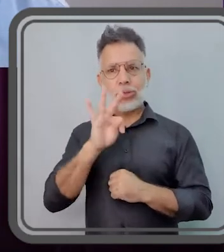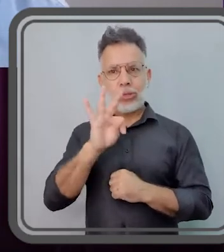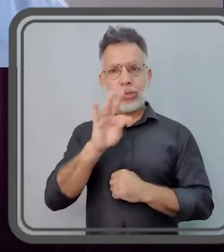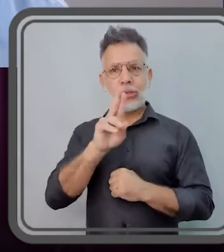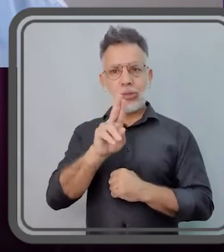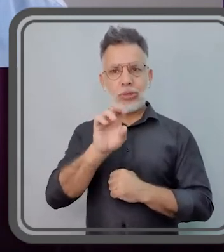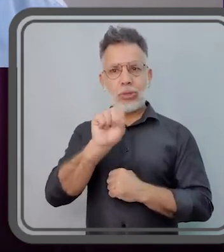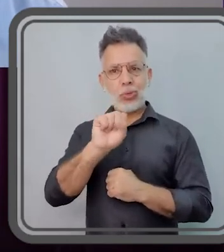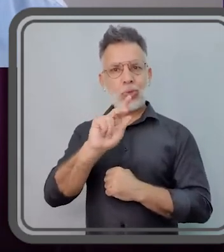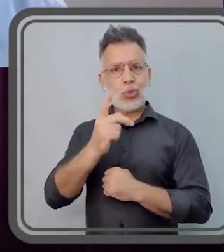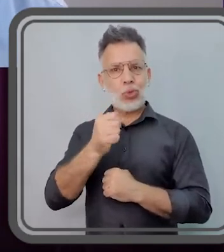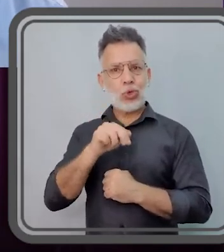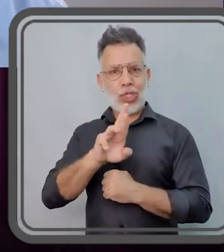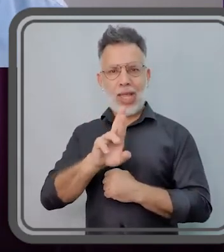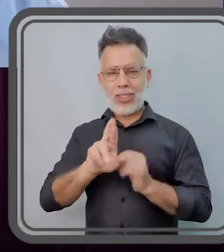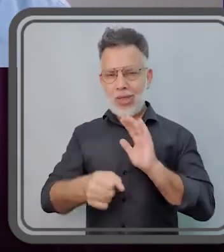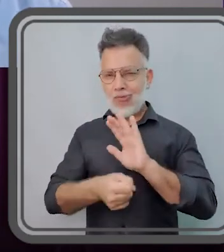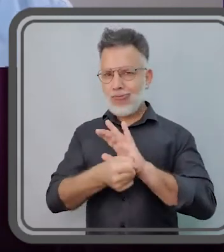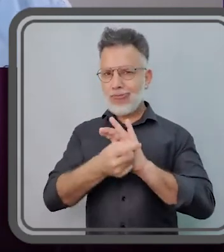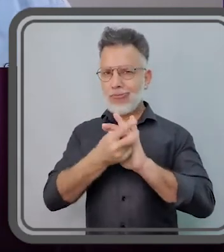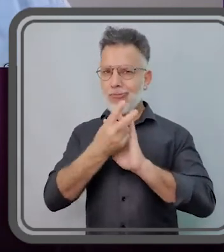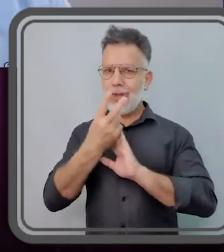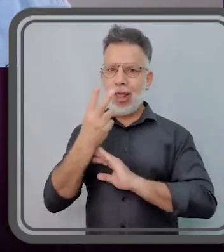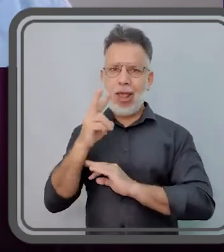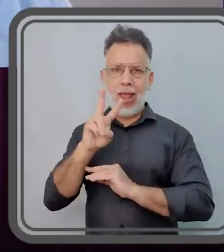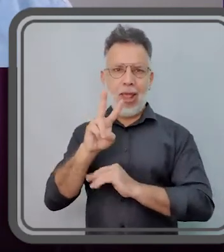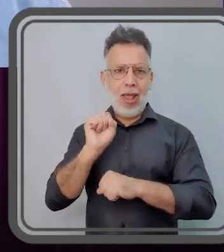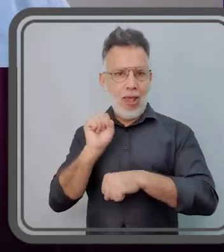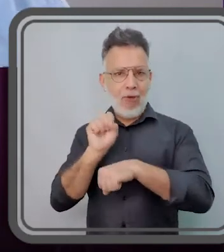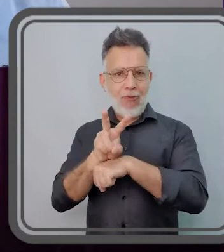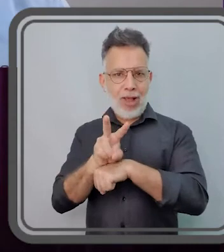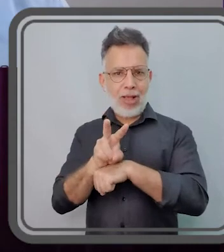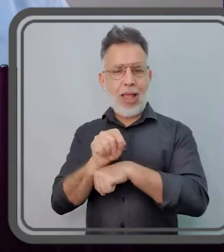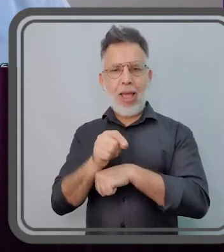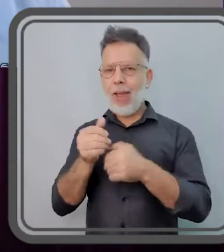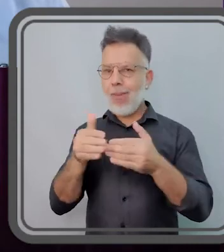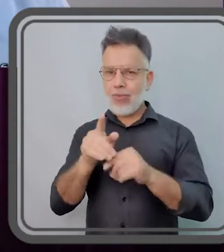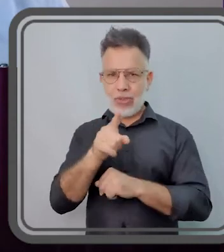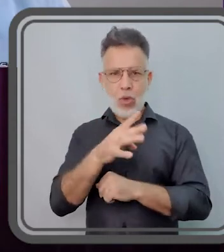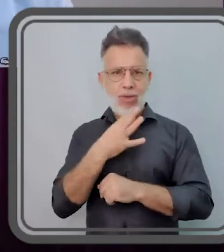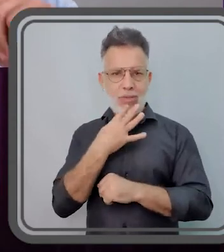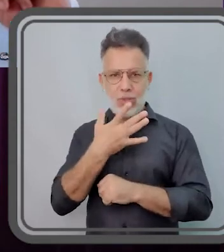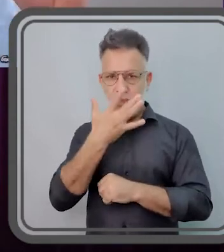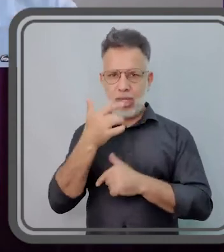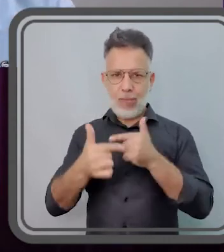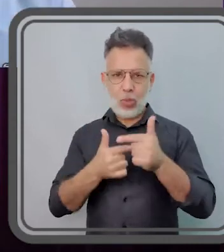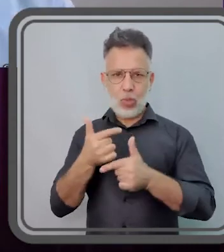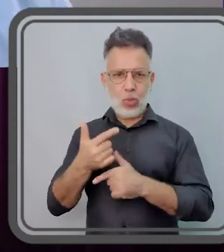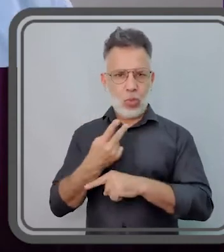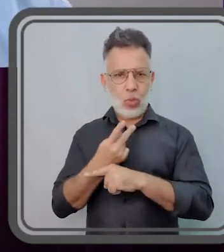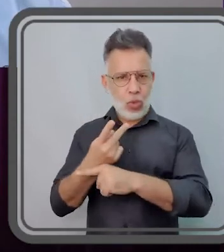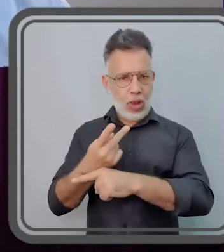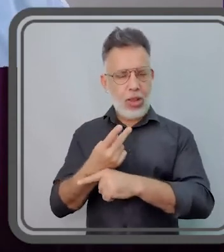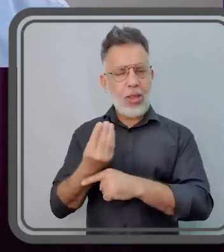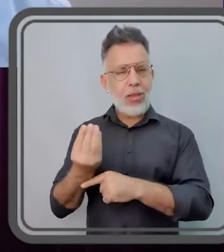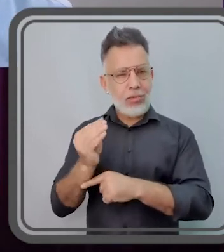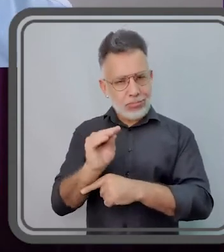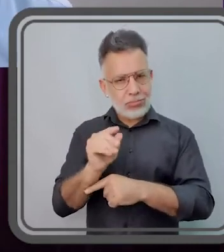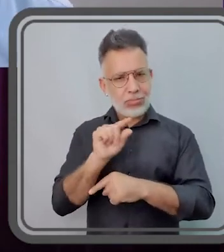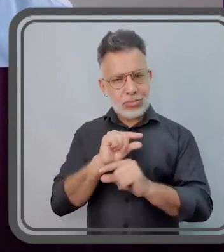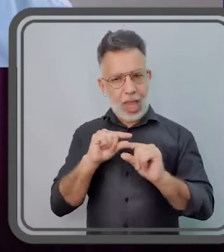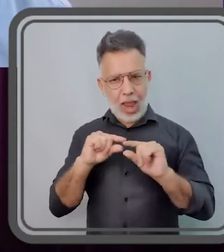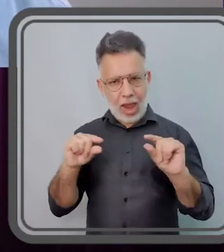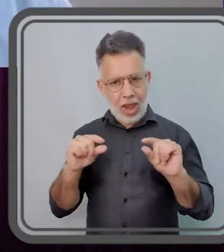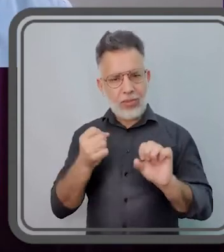são milhares de vagas em abertos, né? Então, se você conhece alguém que está procurando emprego aqui, marca ele nessa